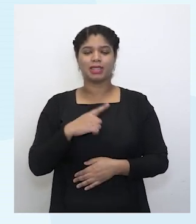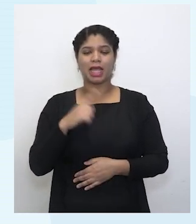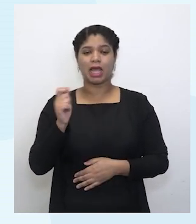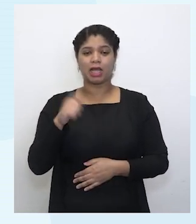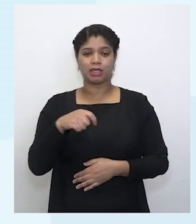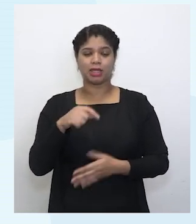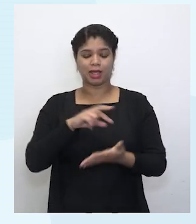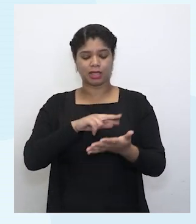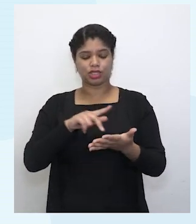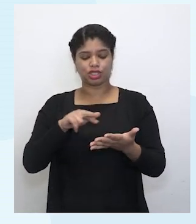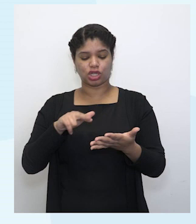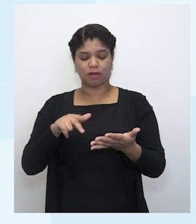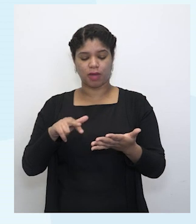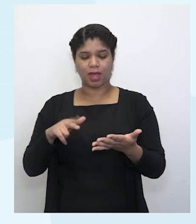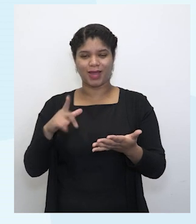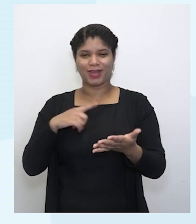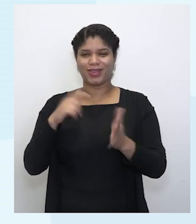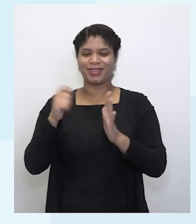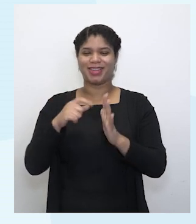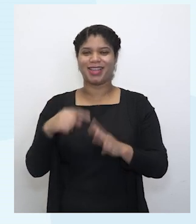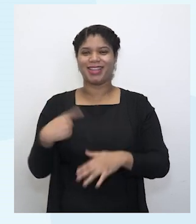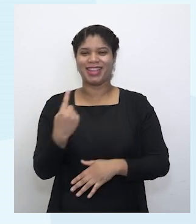e aí a gente trouxe